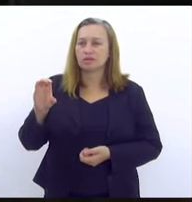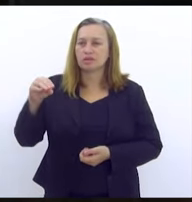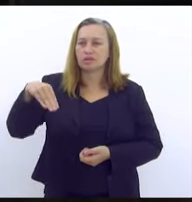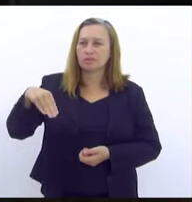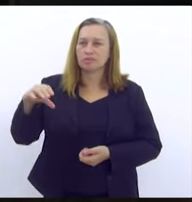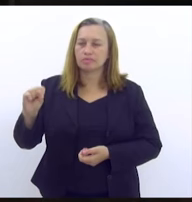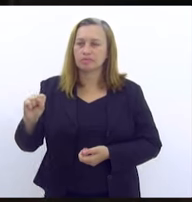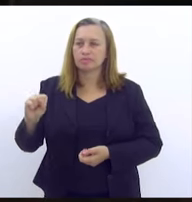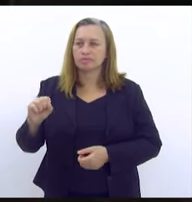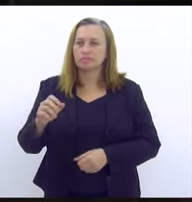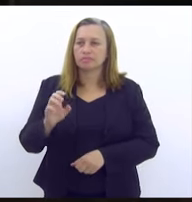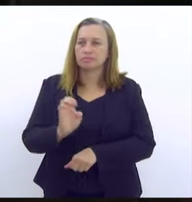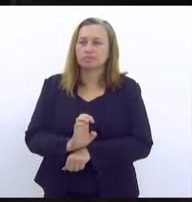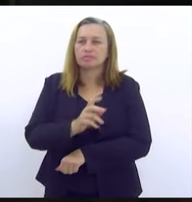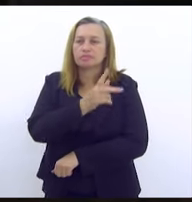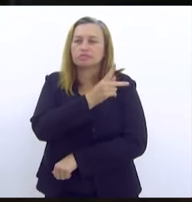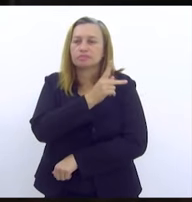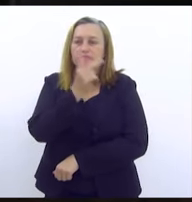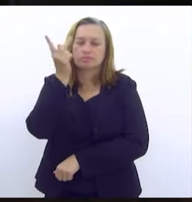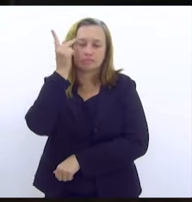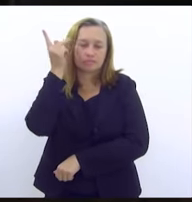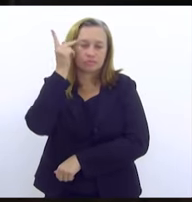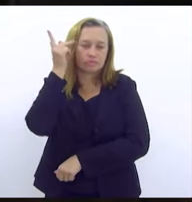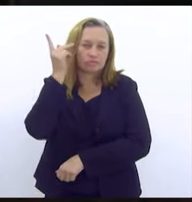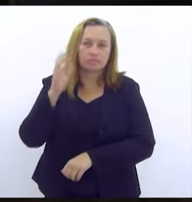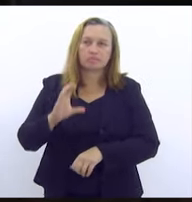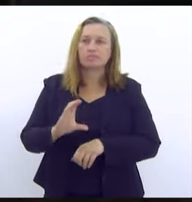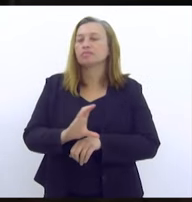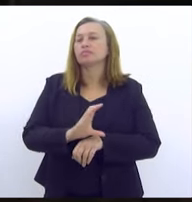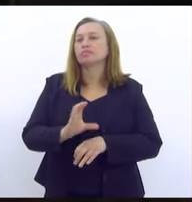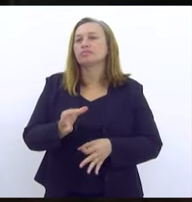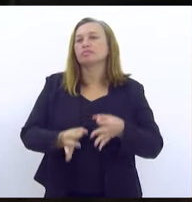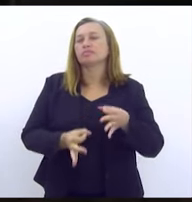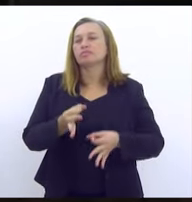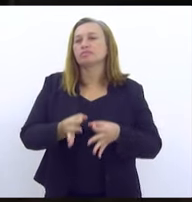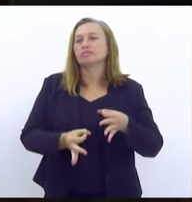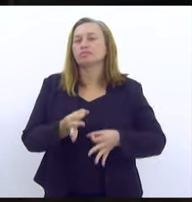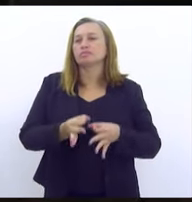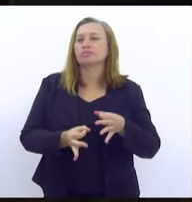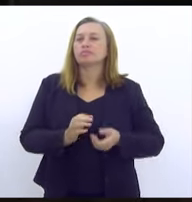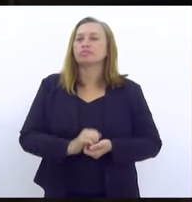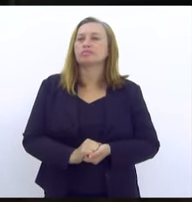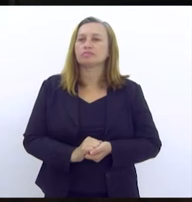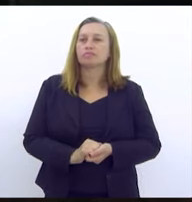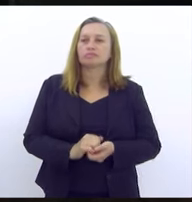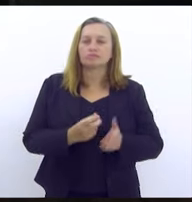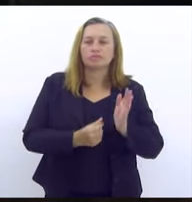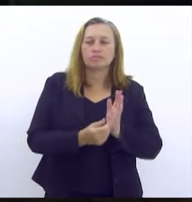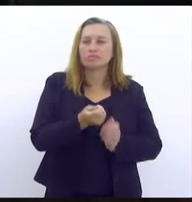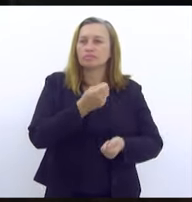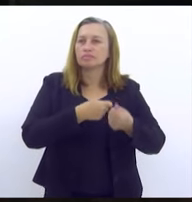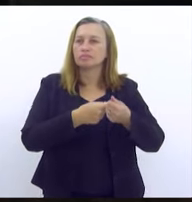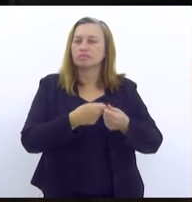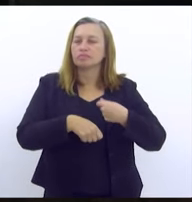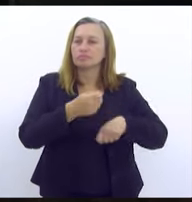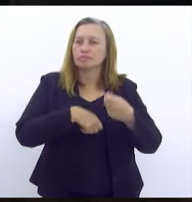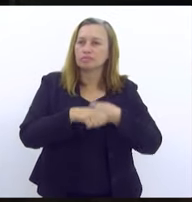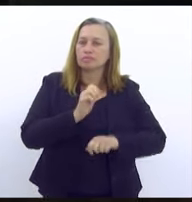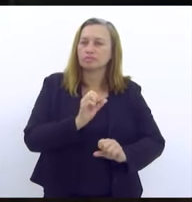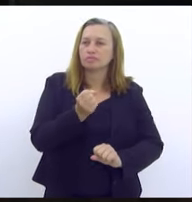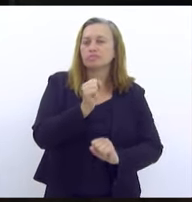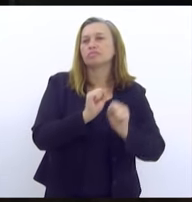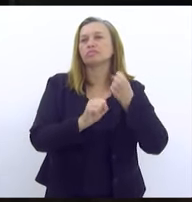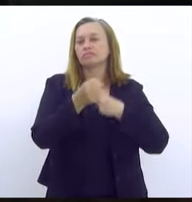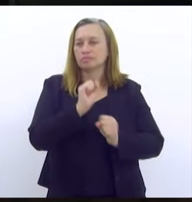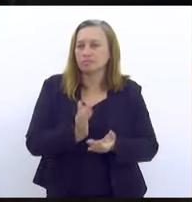Paulo. Pareceres das comissões de Constituição e Justiça pela constitucionalidade, economia e dos comércios favorável, tributação, controle da